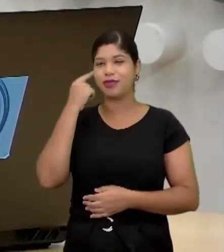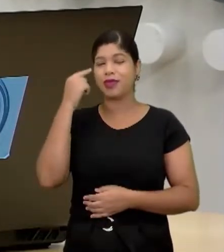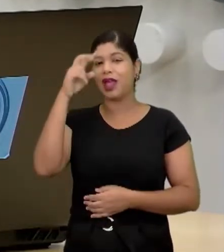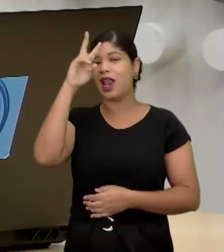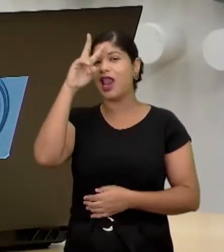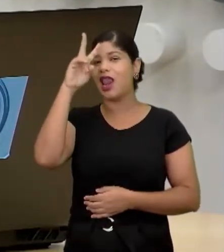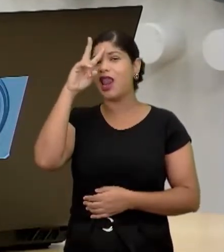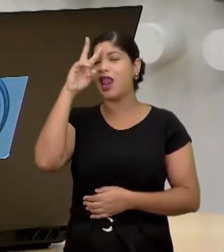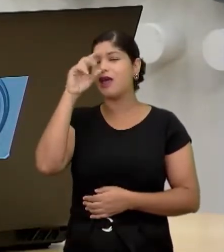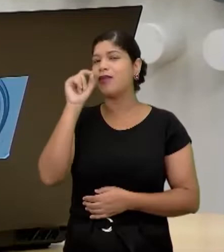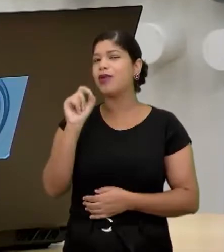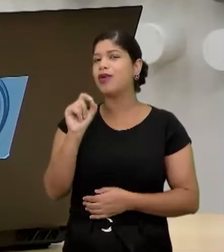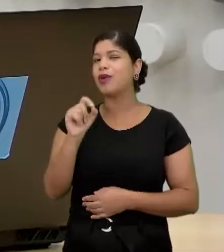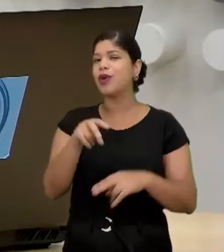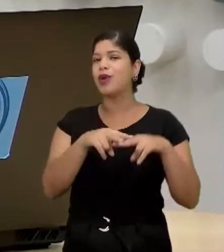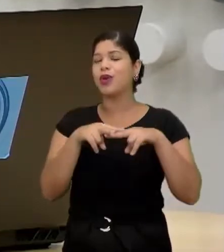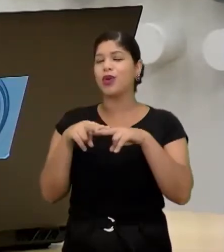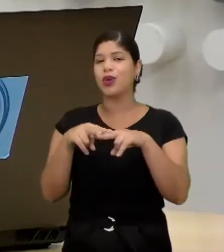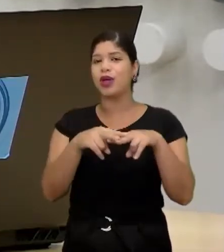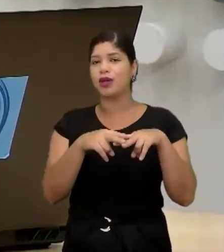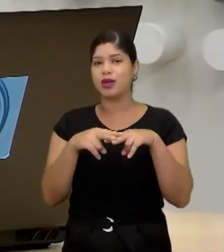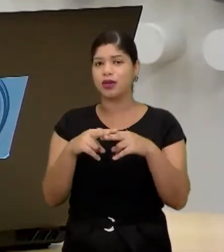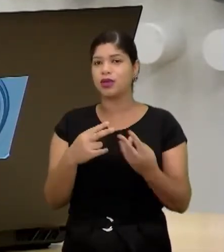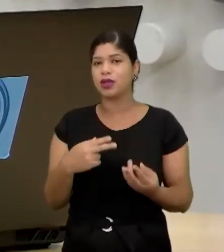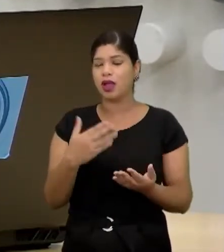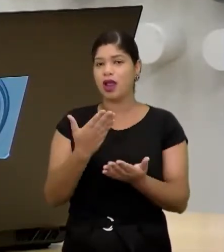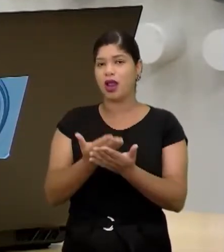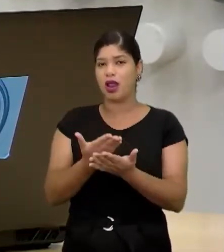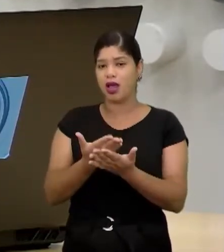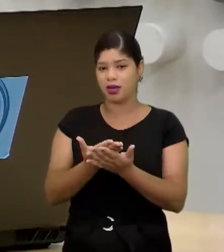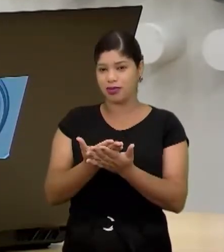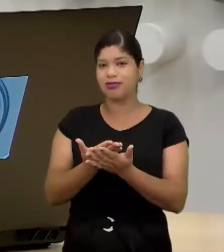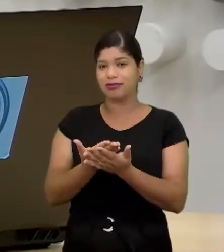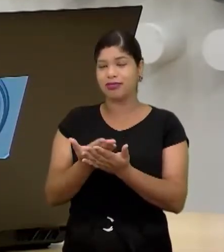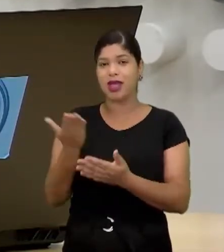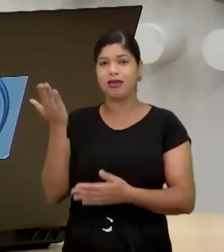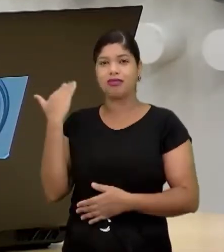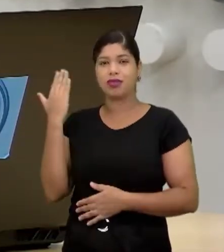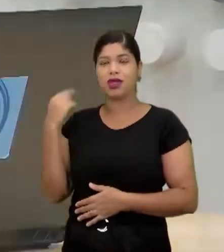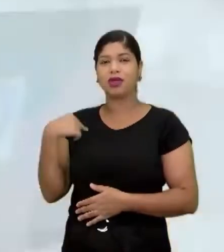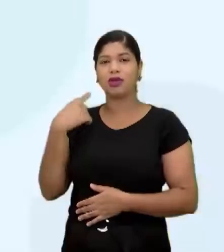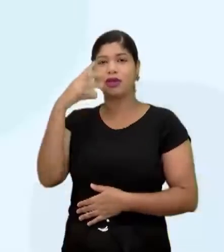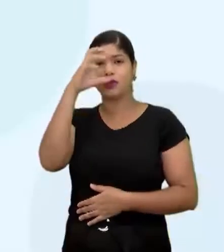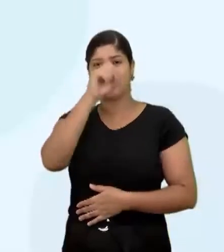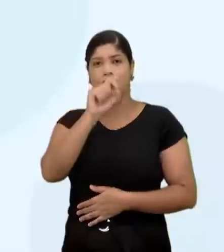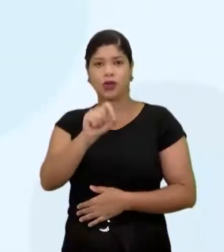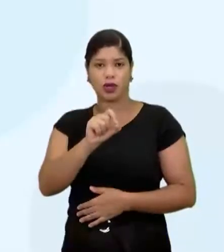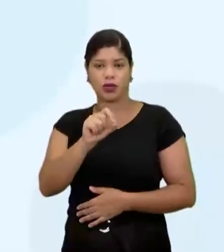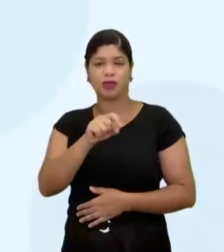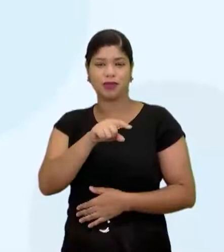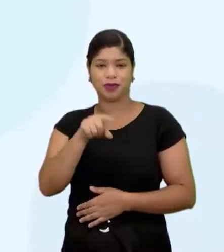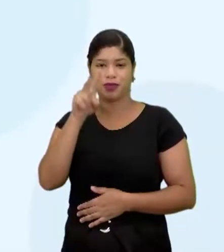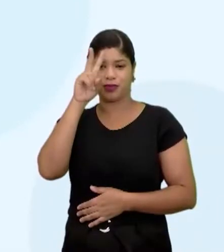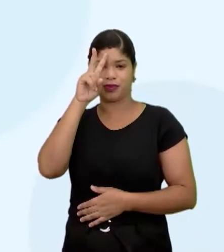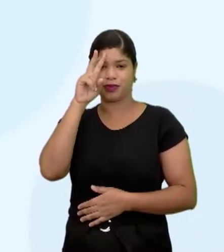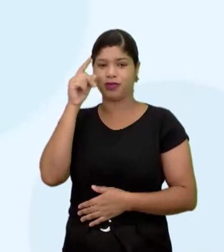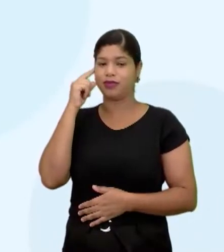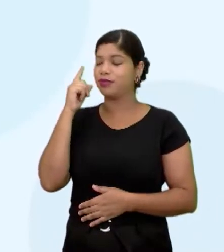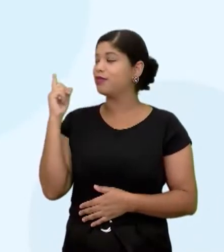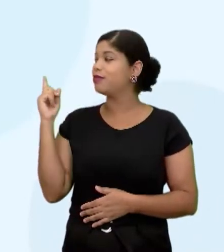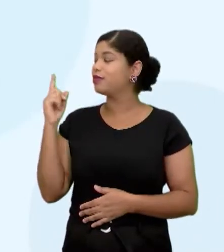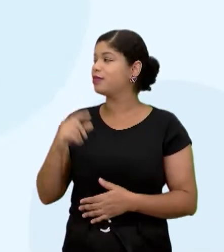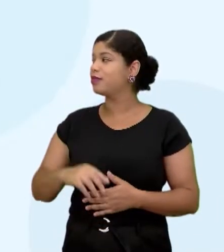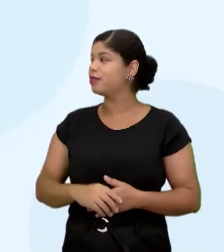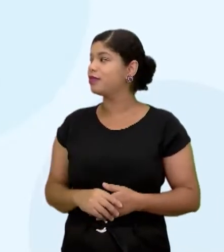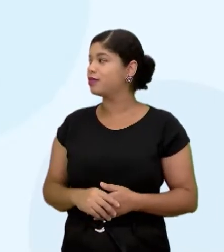recapitulação precisamos na nossa aula no nosso encontro anterior vocês devem estar lembrados que